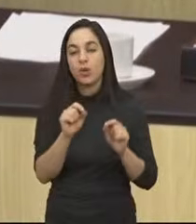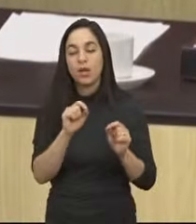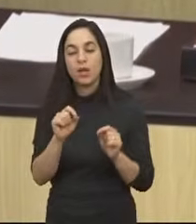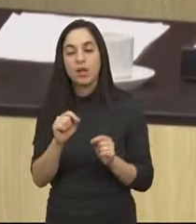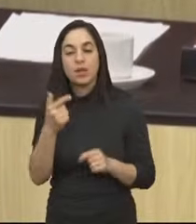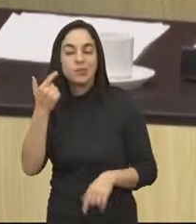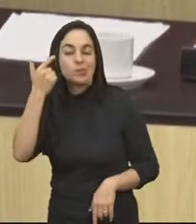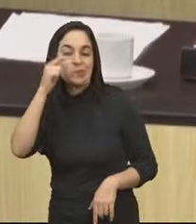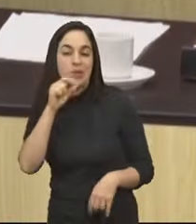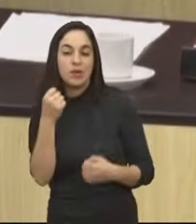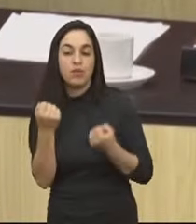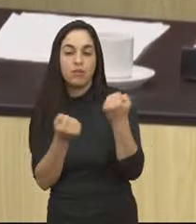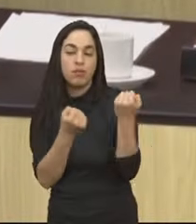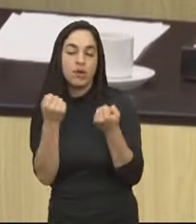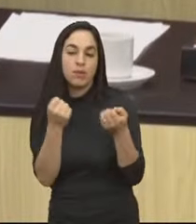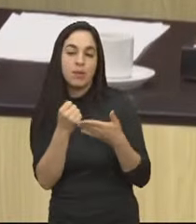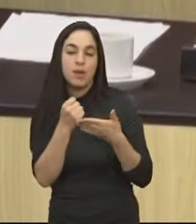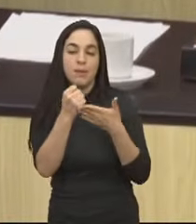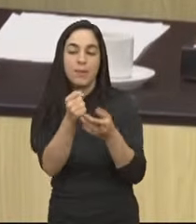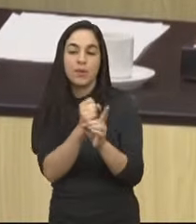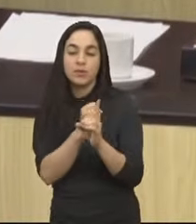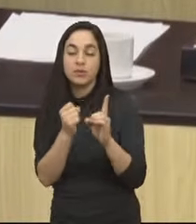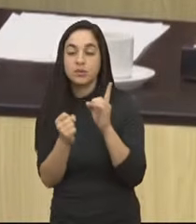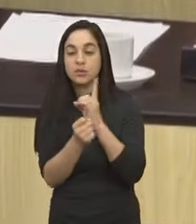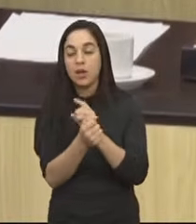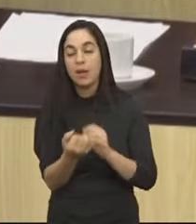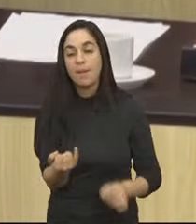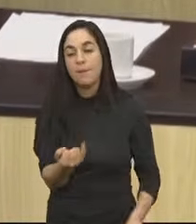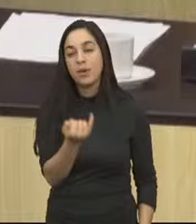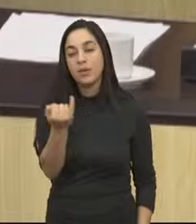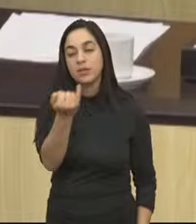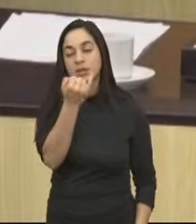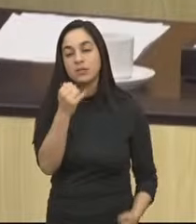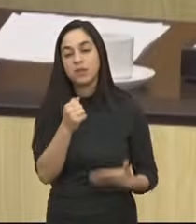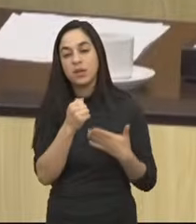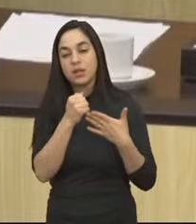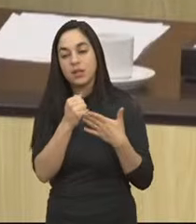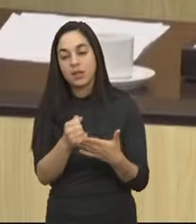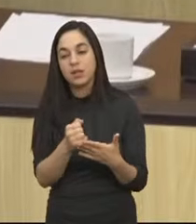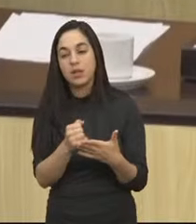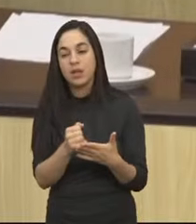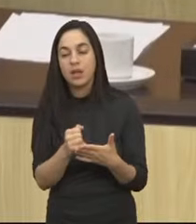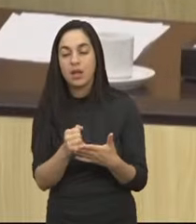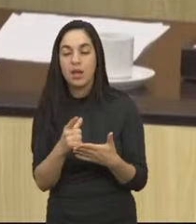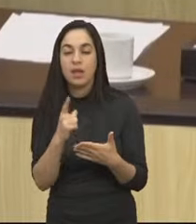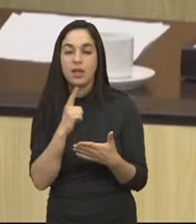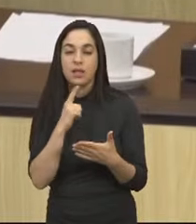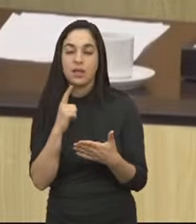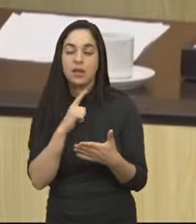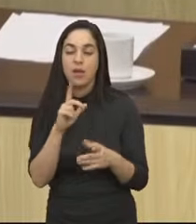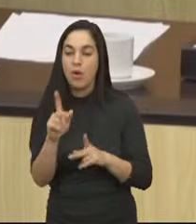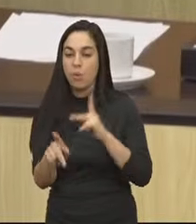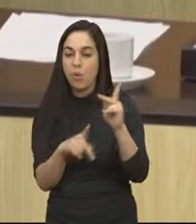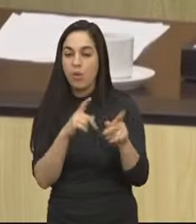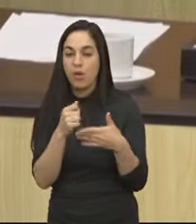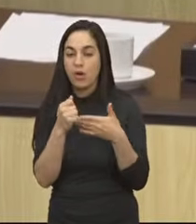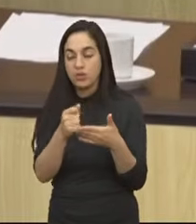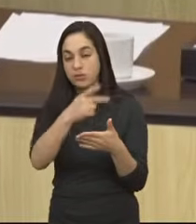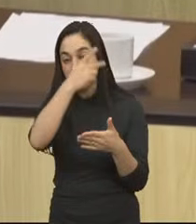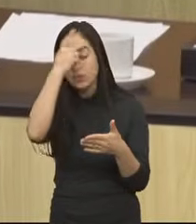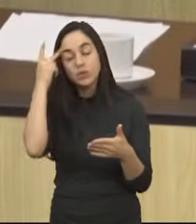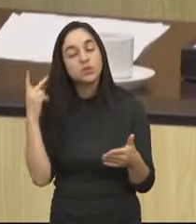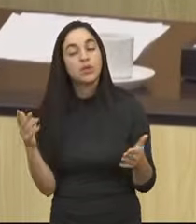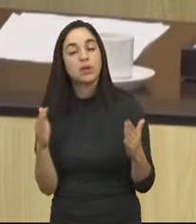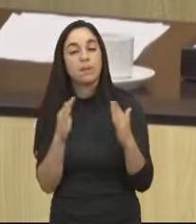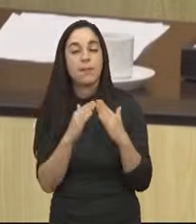apoio social, que será de fundamental importância para atender as demandas relacionadas à população em situação de rua em